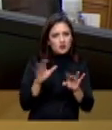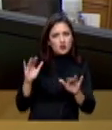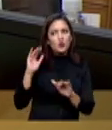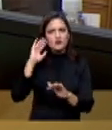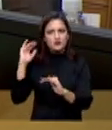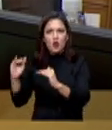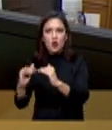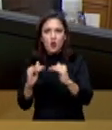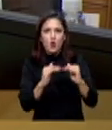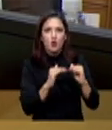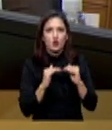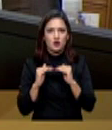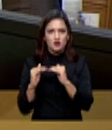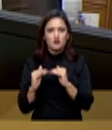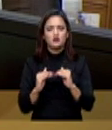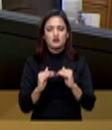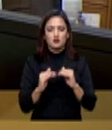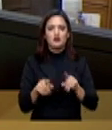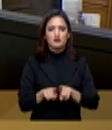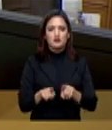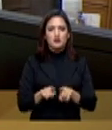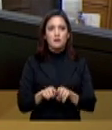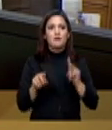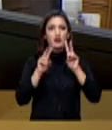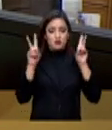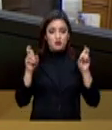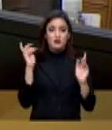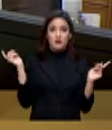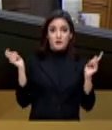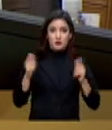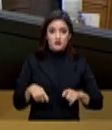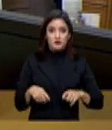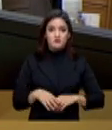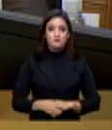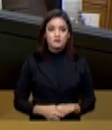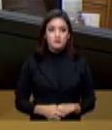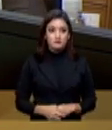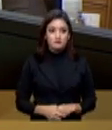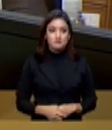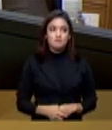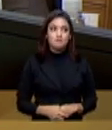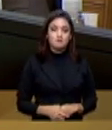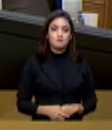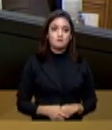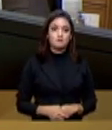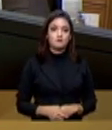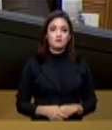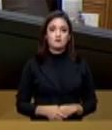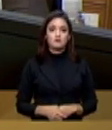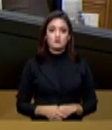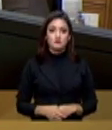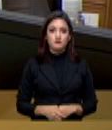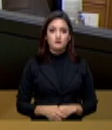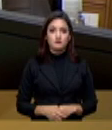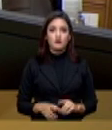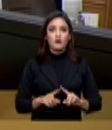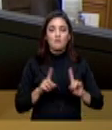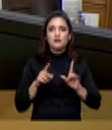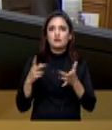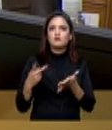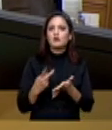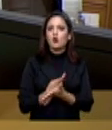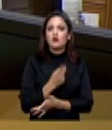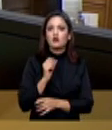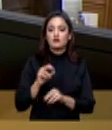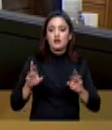naquela percepção da subsistência dessa possibilidade o que todavia remanesce e a